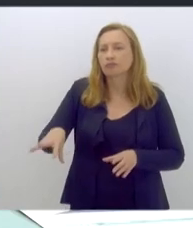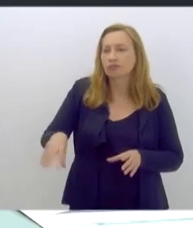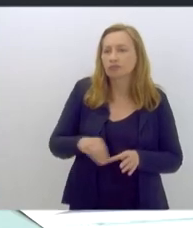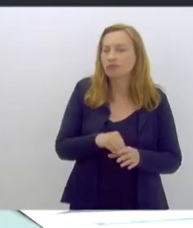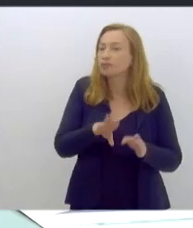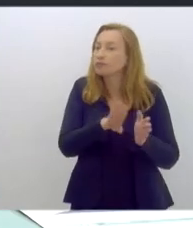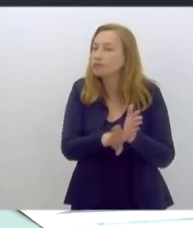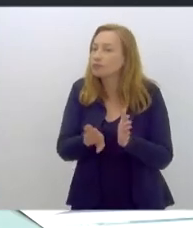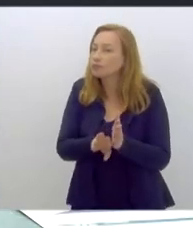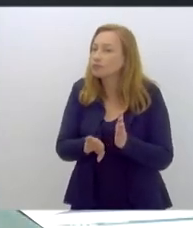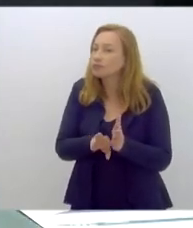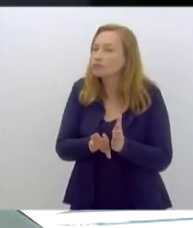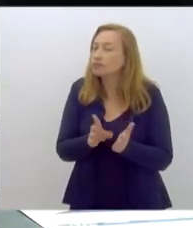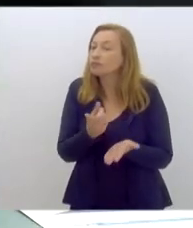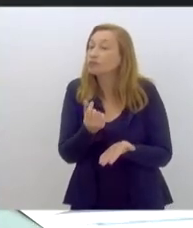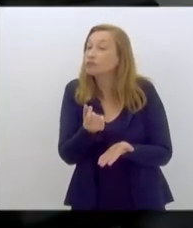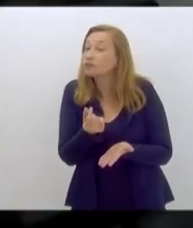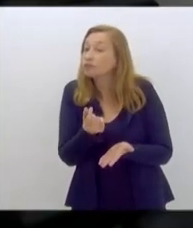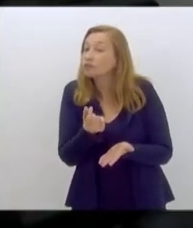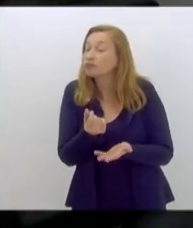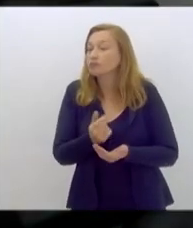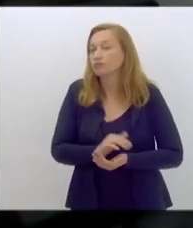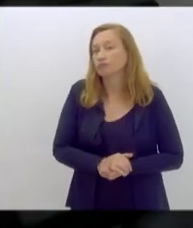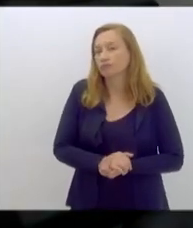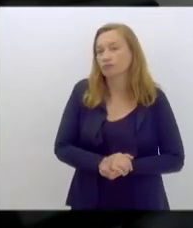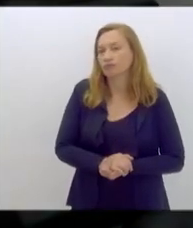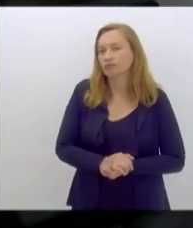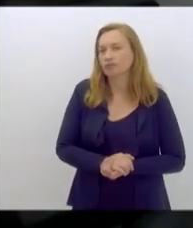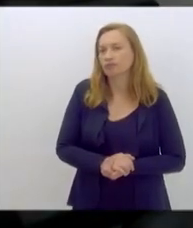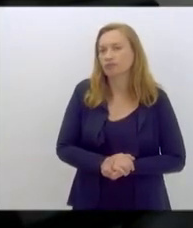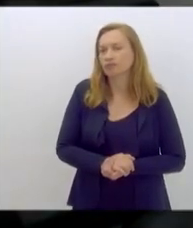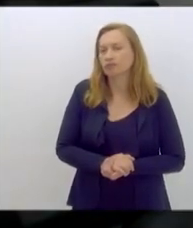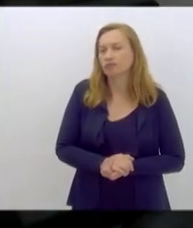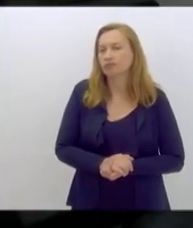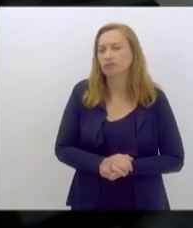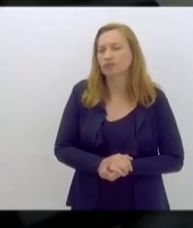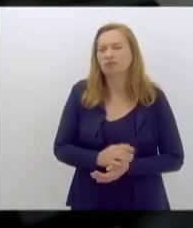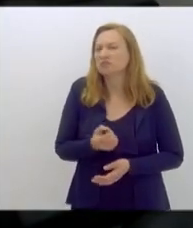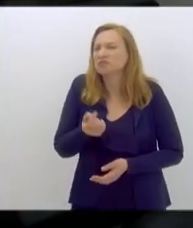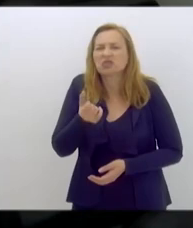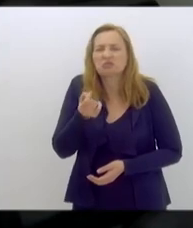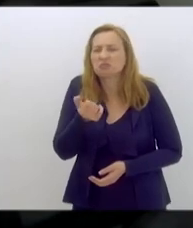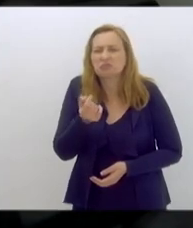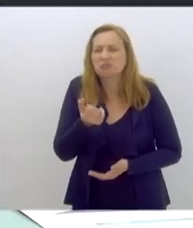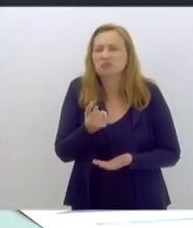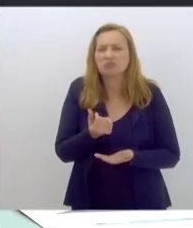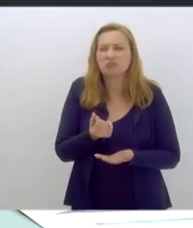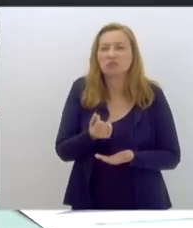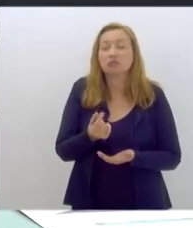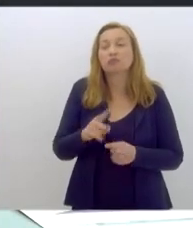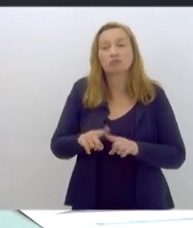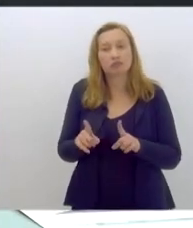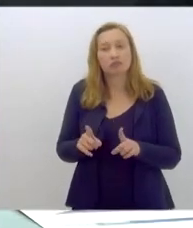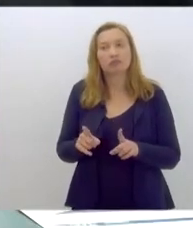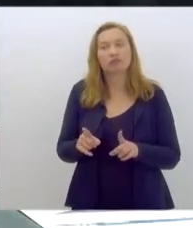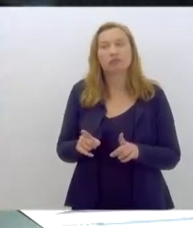despesas e as receitas sim mas ela não tinha ela tinha muito pouca receita praticamente